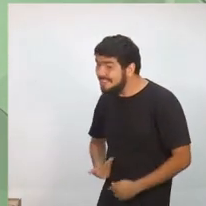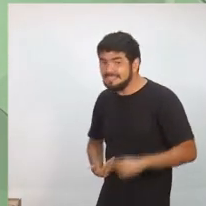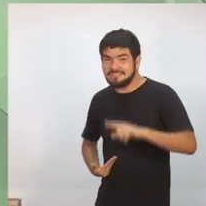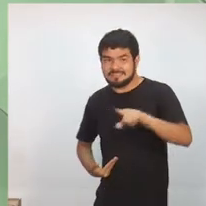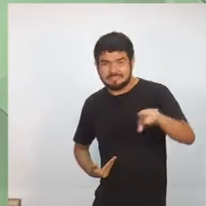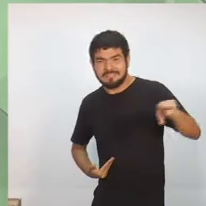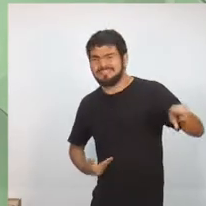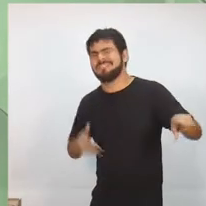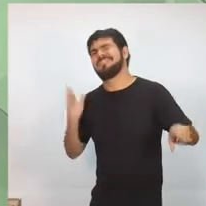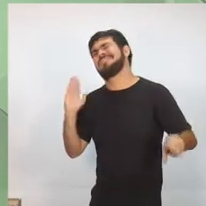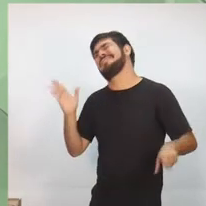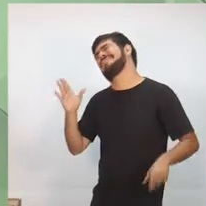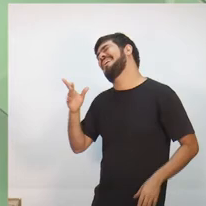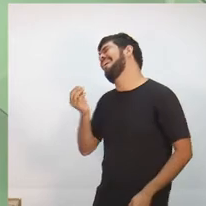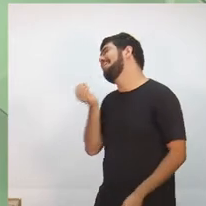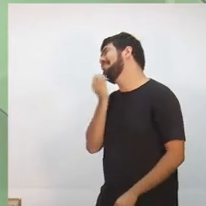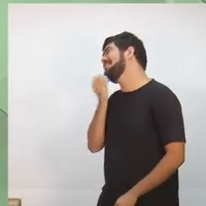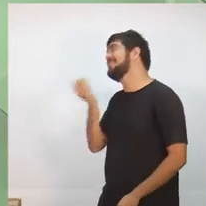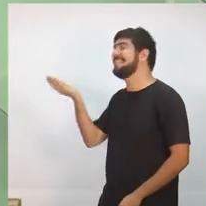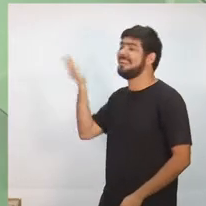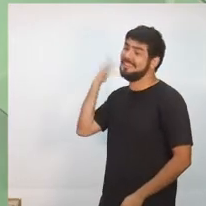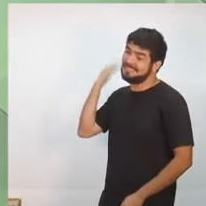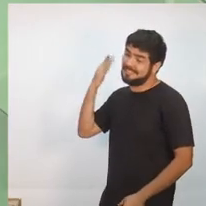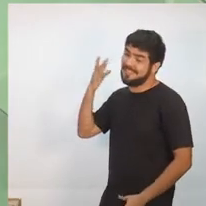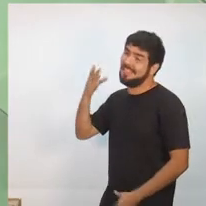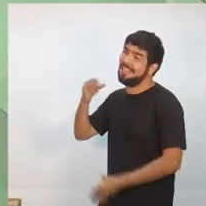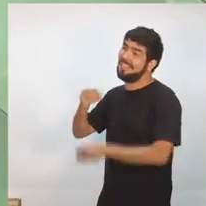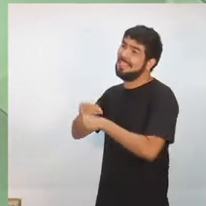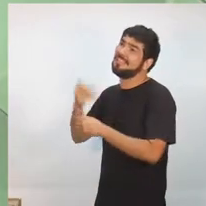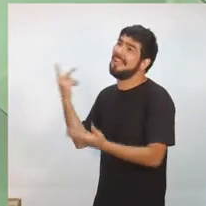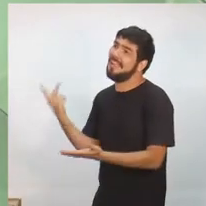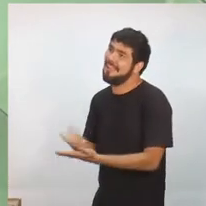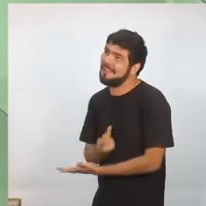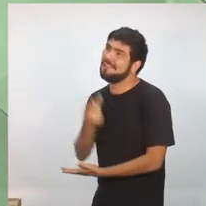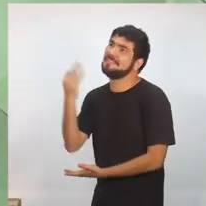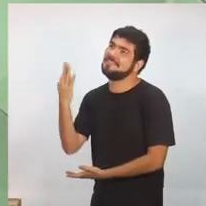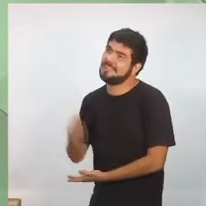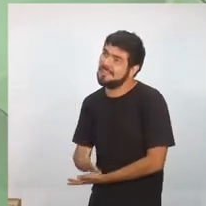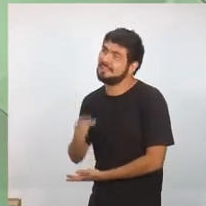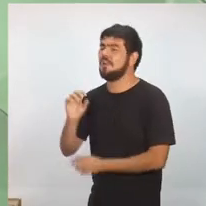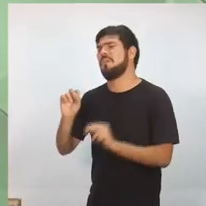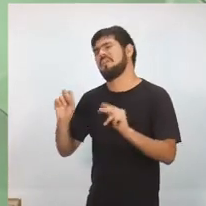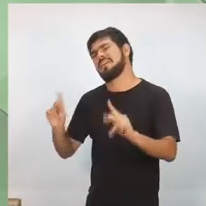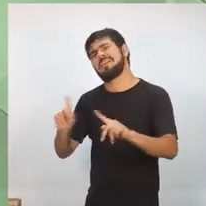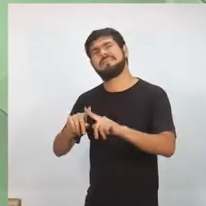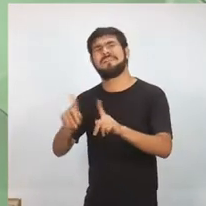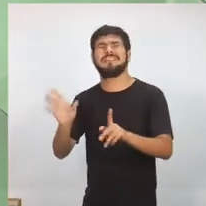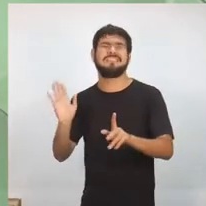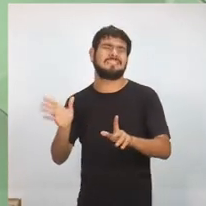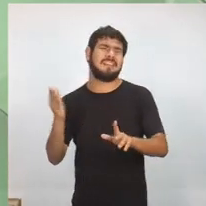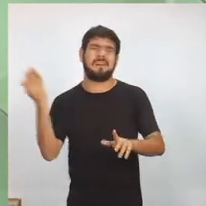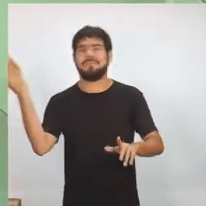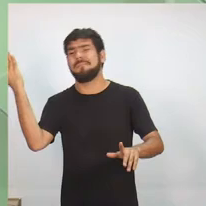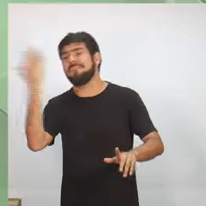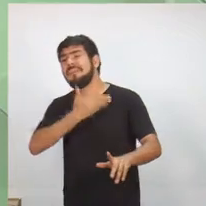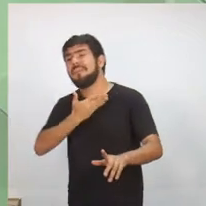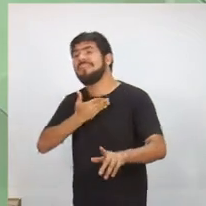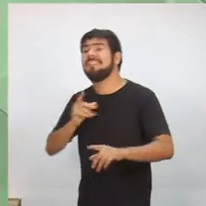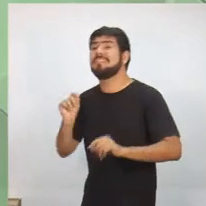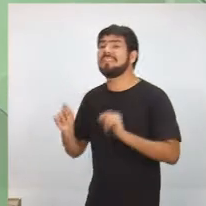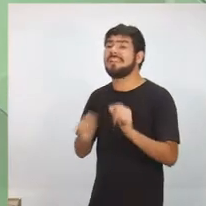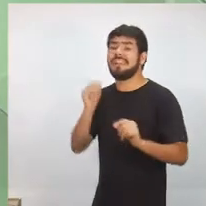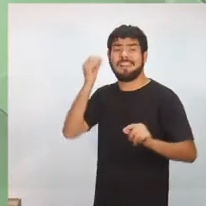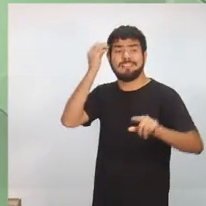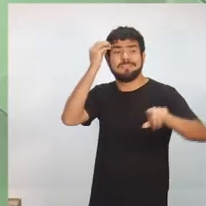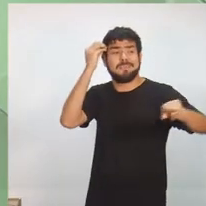contribuição, teve a oportunidade de fazer, teve seus erros, teve seus acertos, mas já está mais do que provado que a